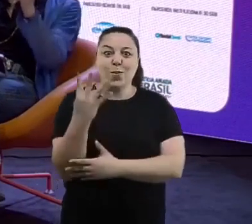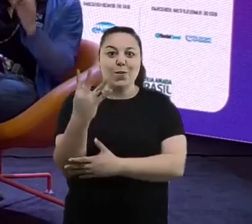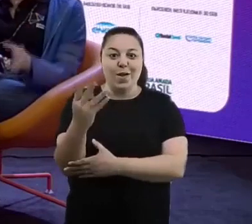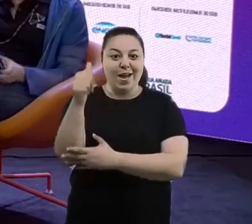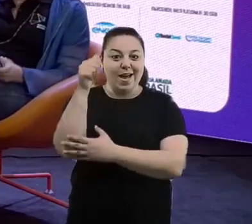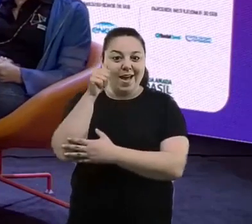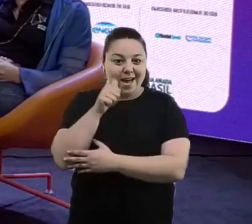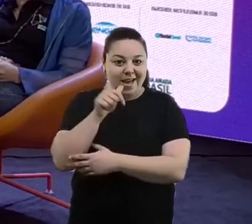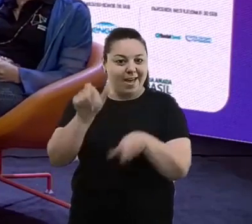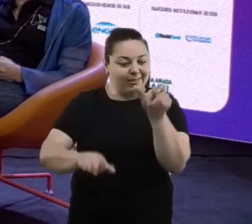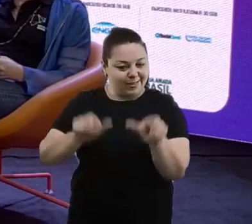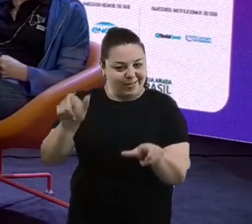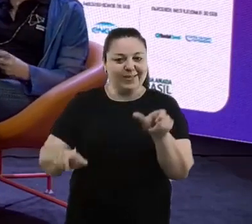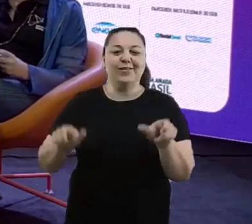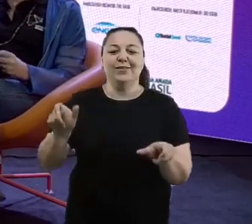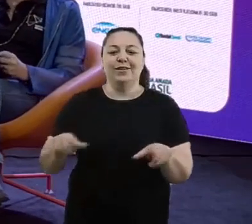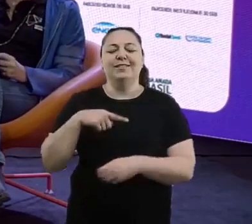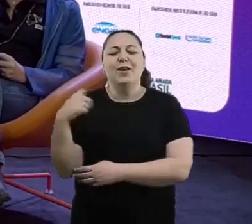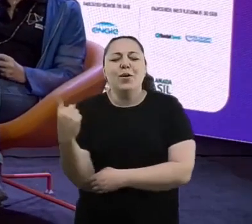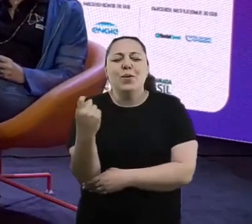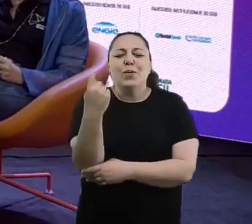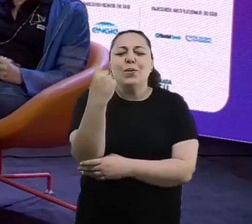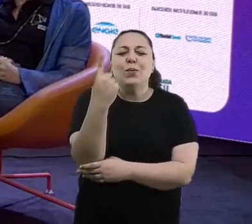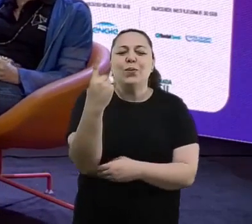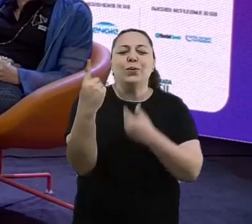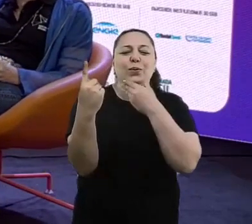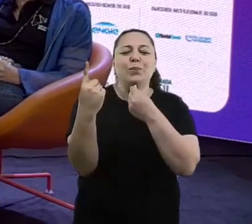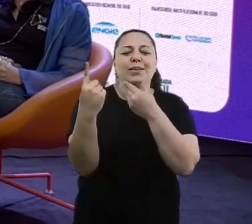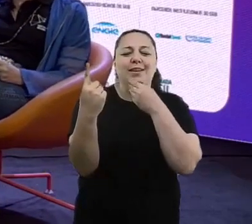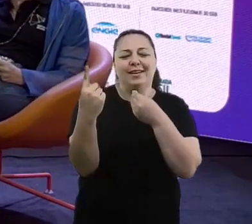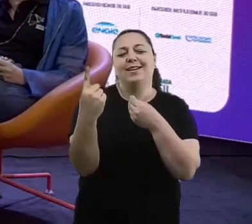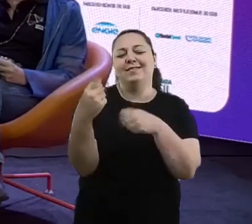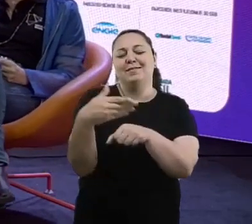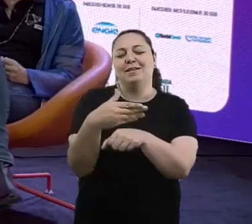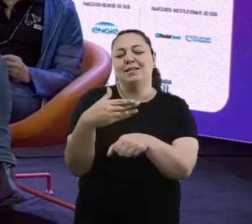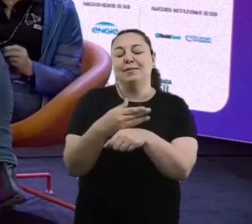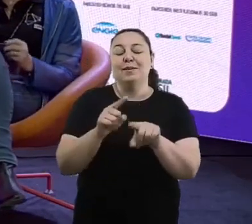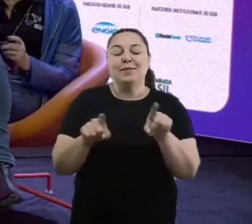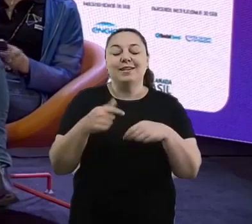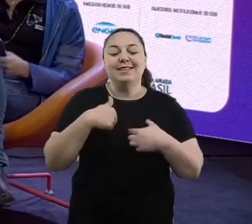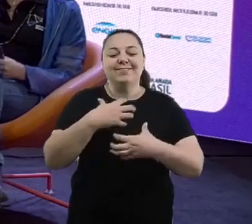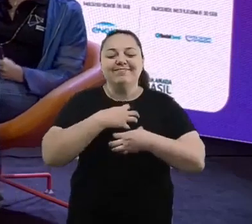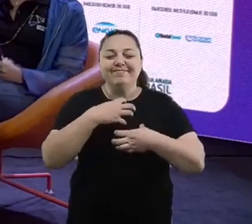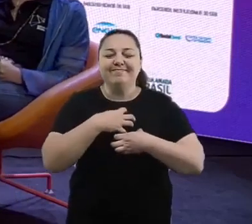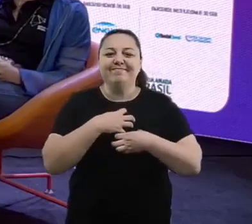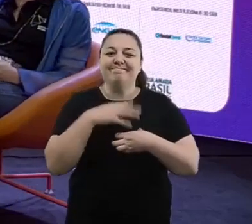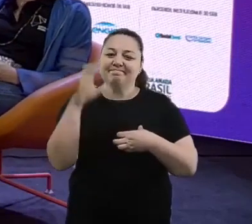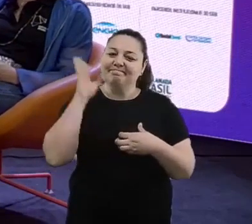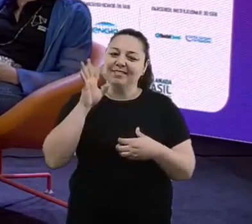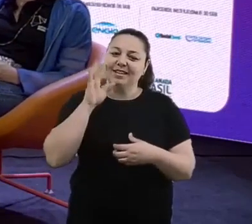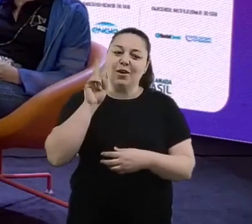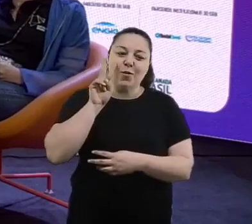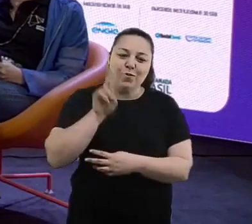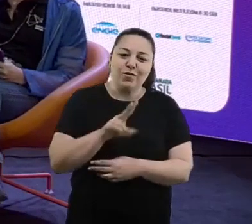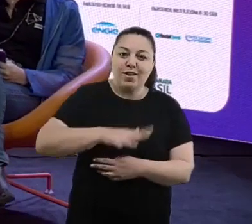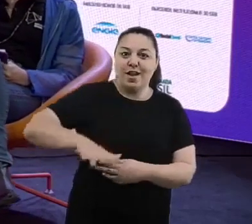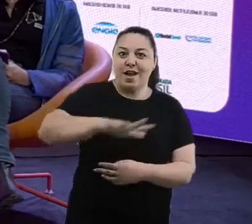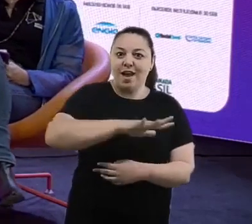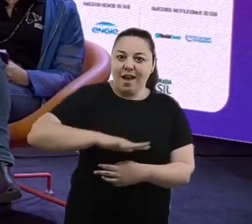o único menino no meio do chat. Muito legal ver nessa área de dados, né, 4 mulheres trabalhando no time, né,